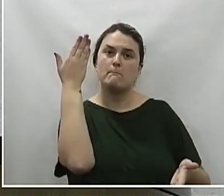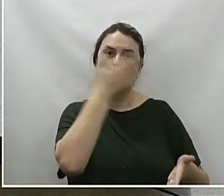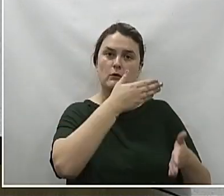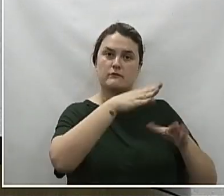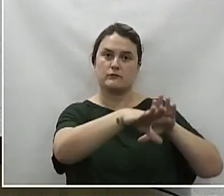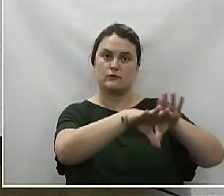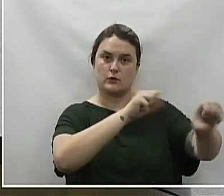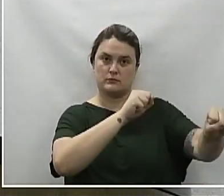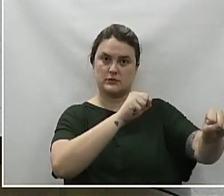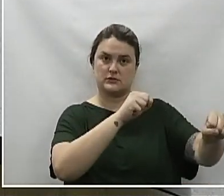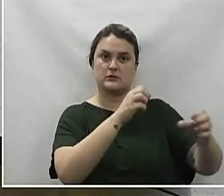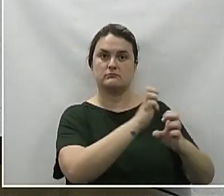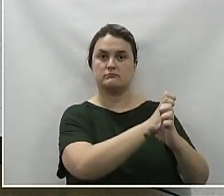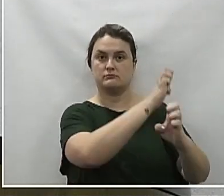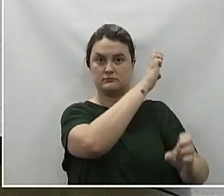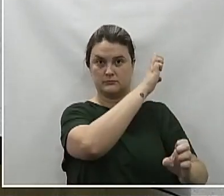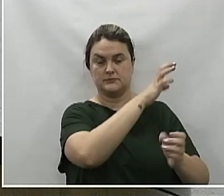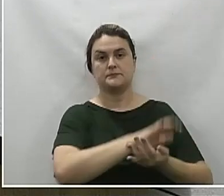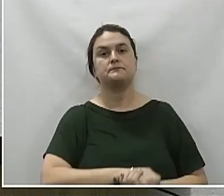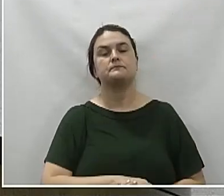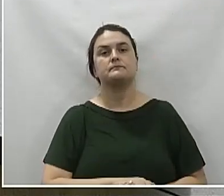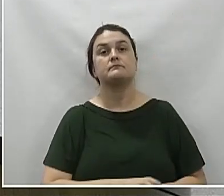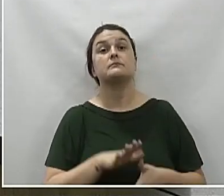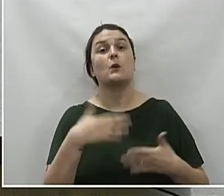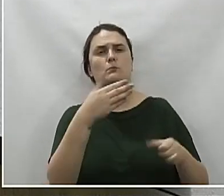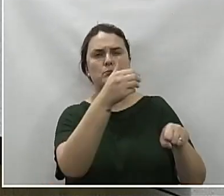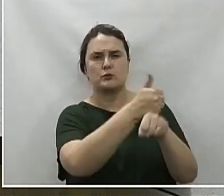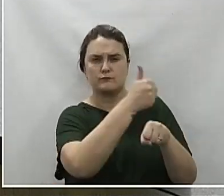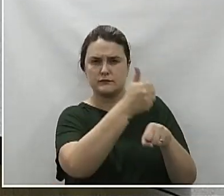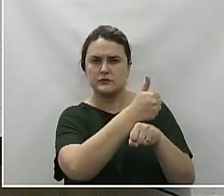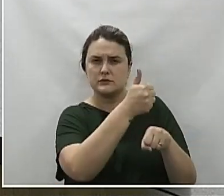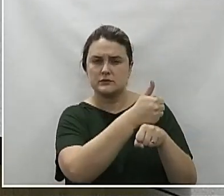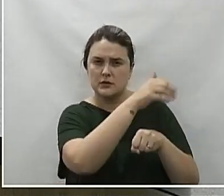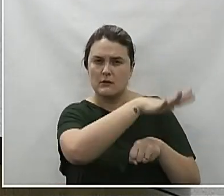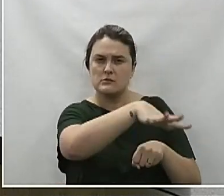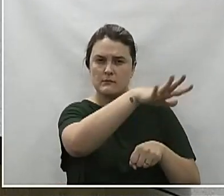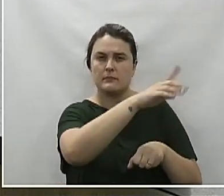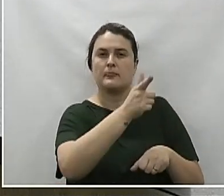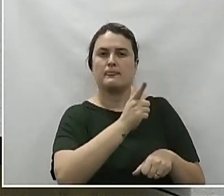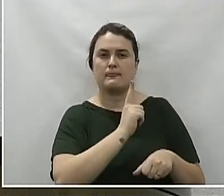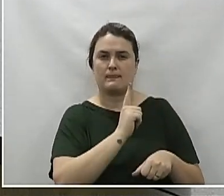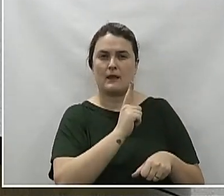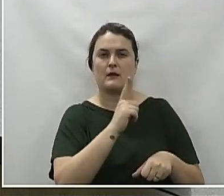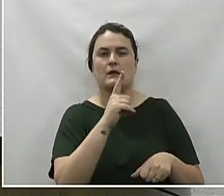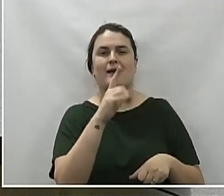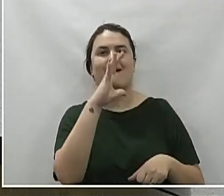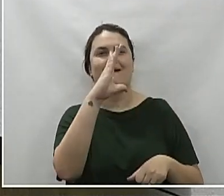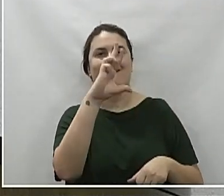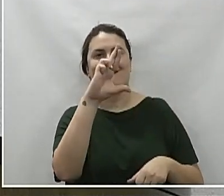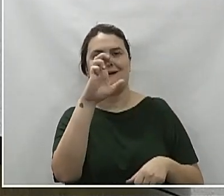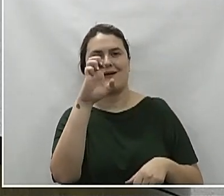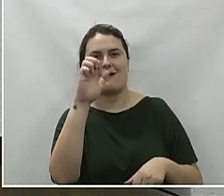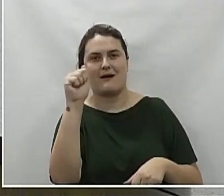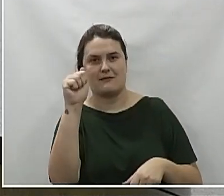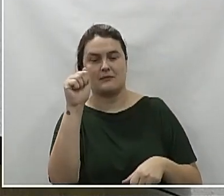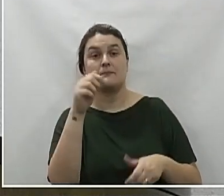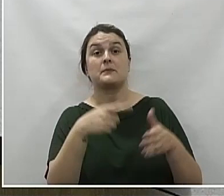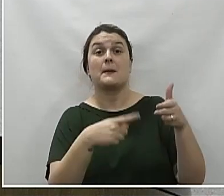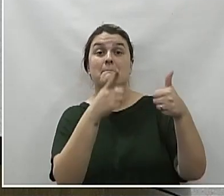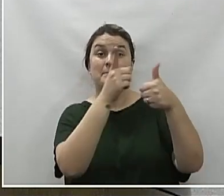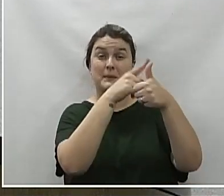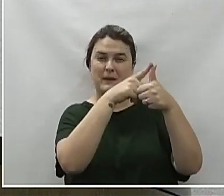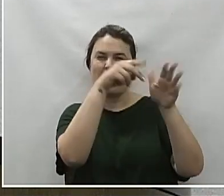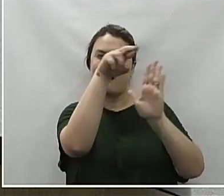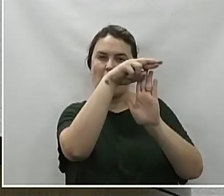de habilitação por um entedônio dentre as profissões abrangidas pelo sistema com fé e a crea a primeira ser